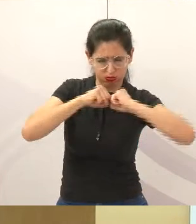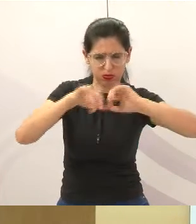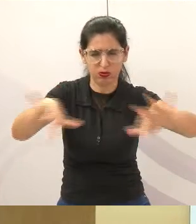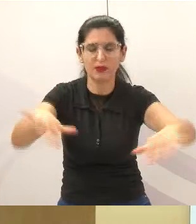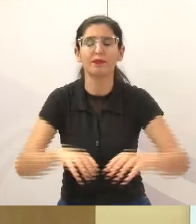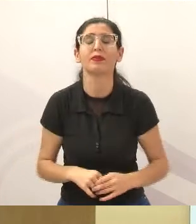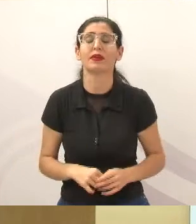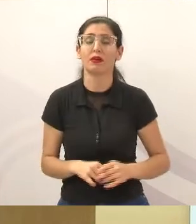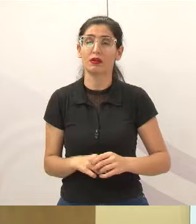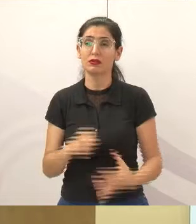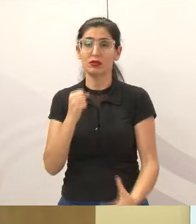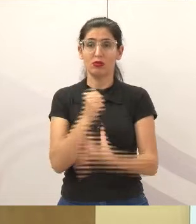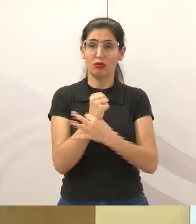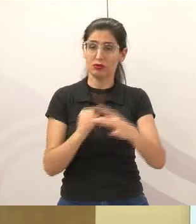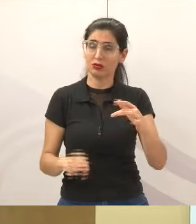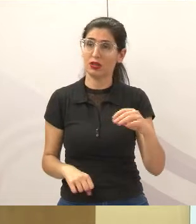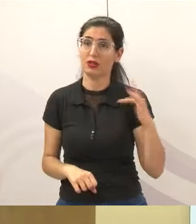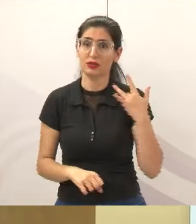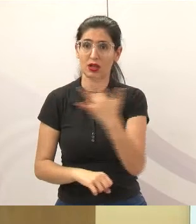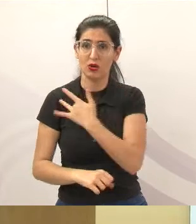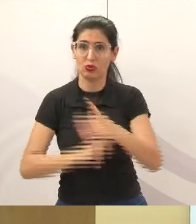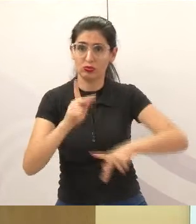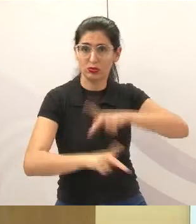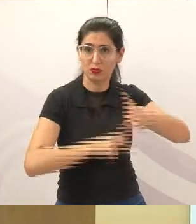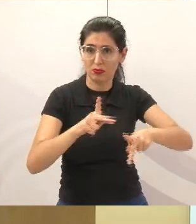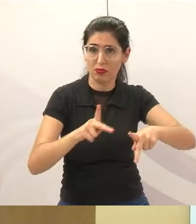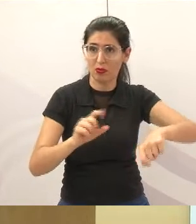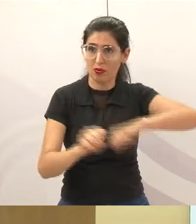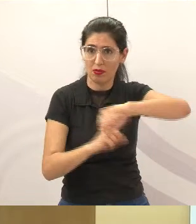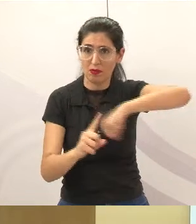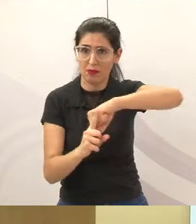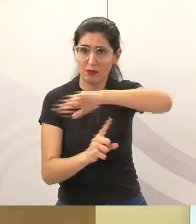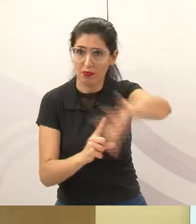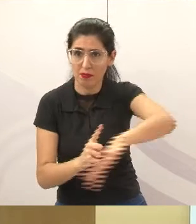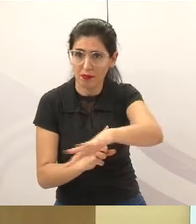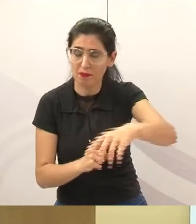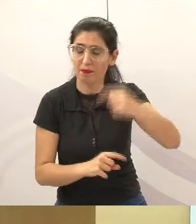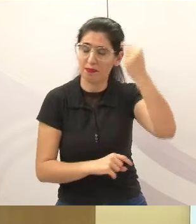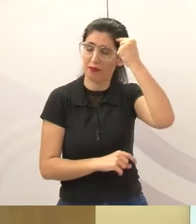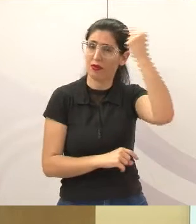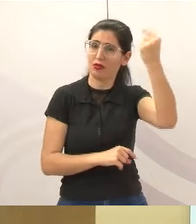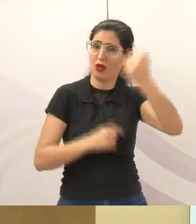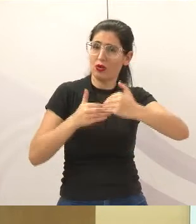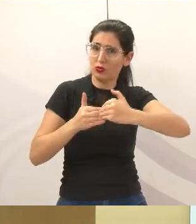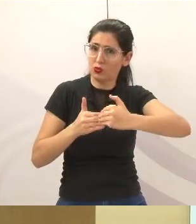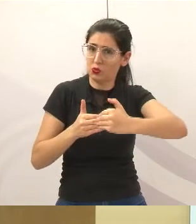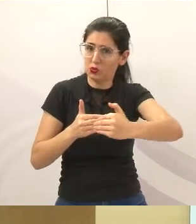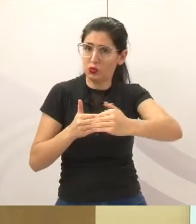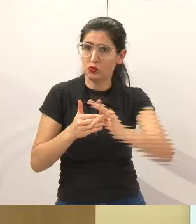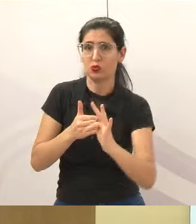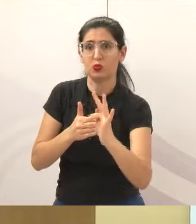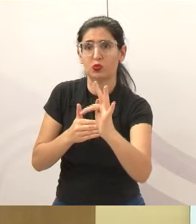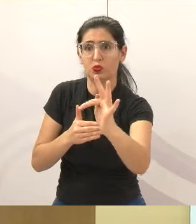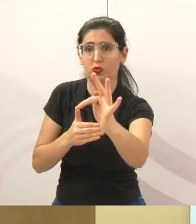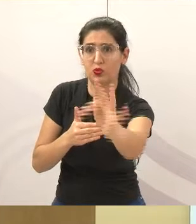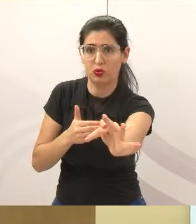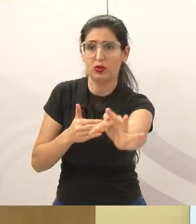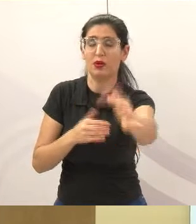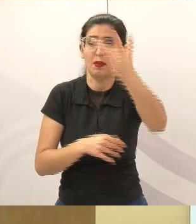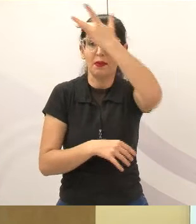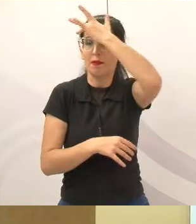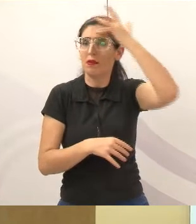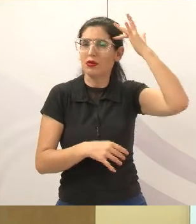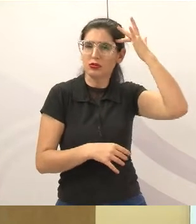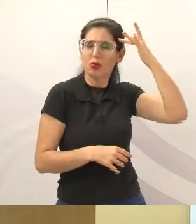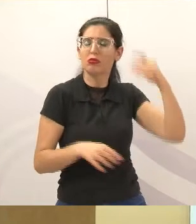e saúde ao nosso povo e ter a visão a médio e longo prazo, projetando cenários, preparando as pessoas e